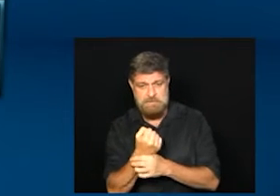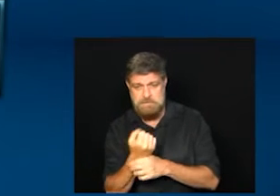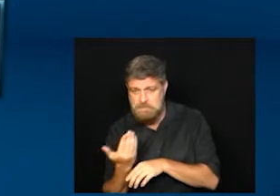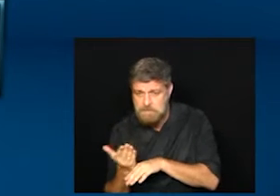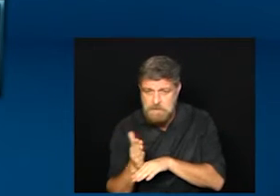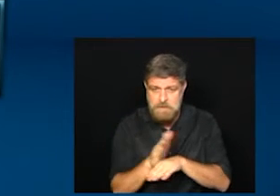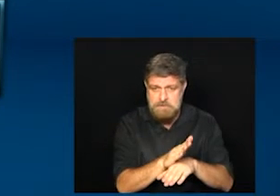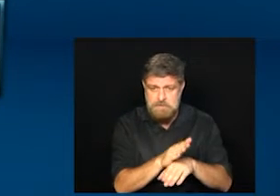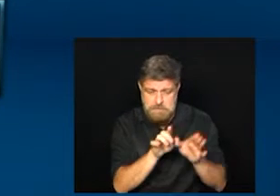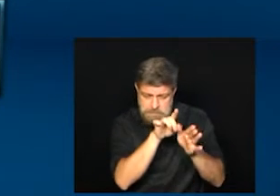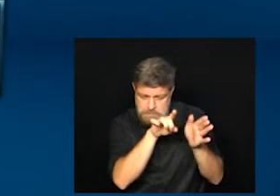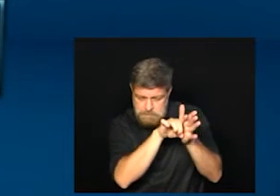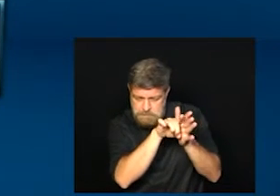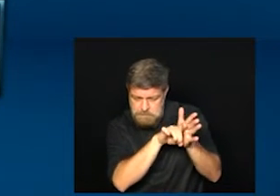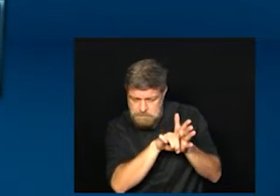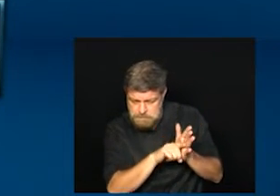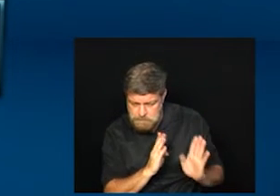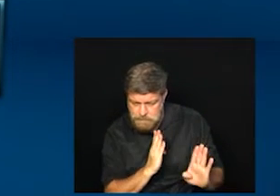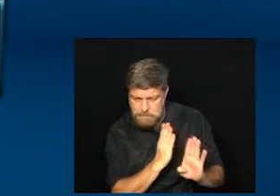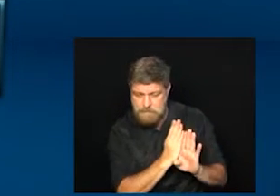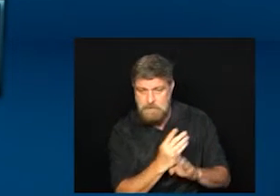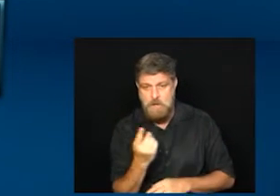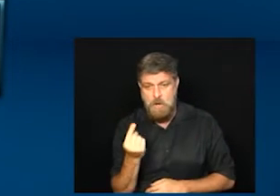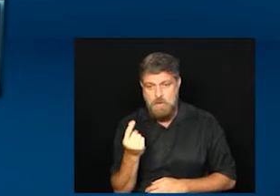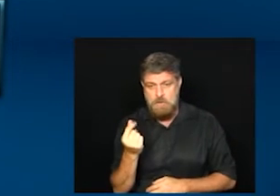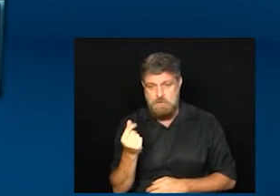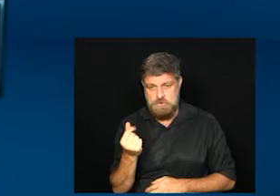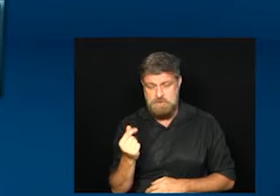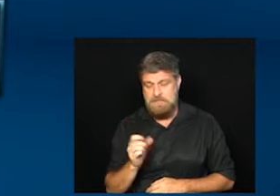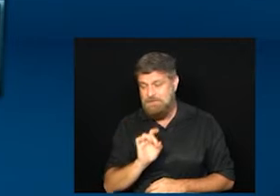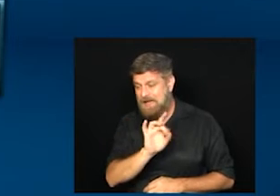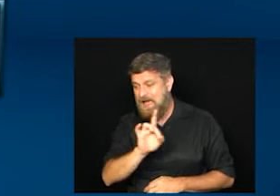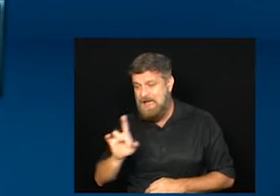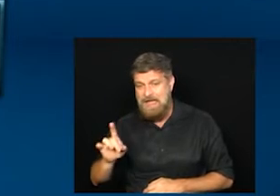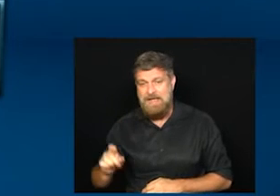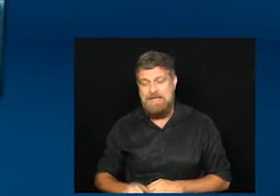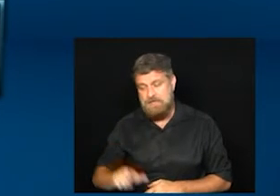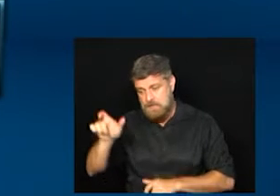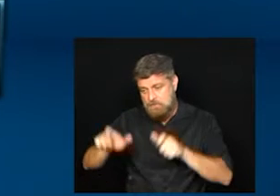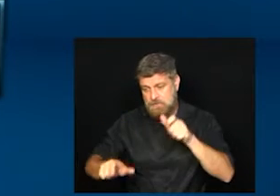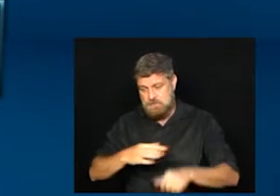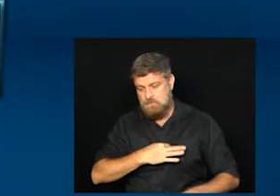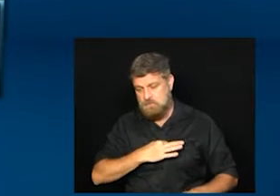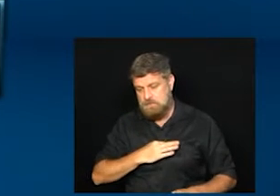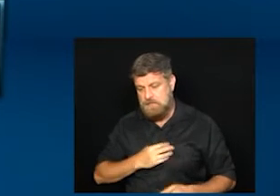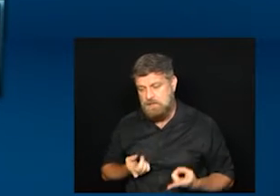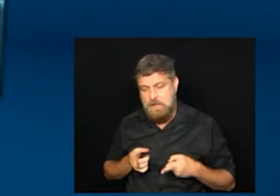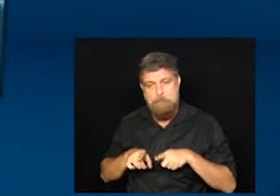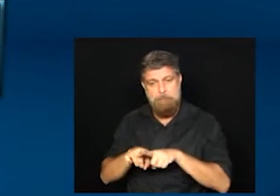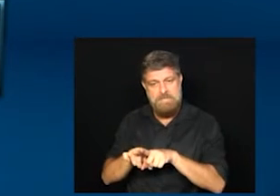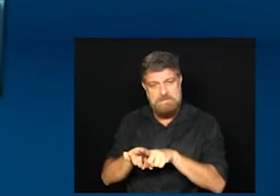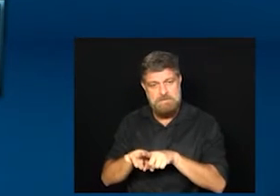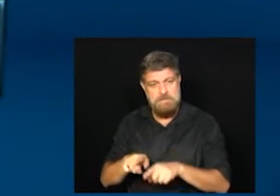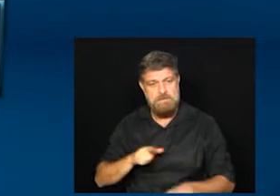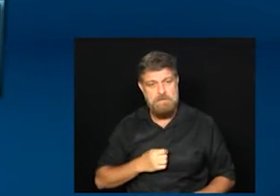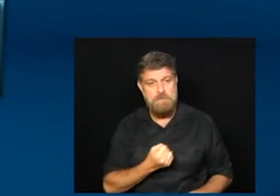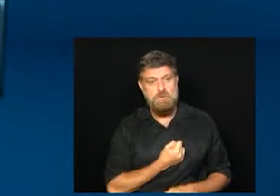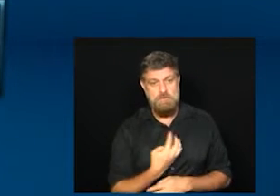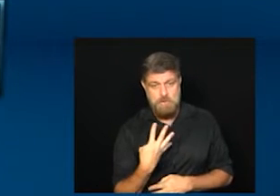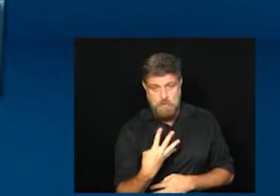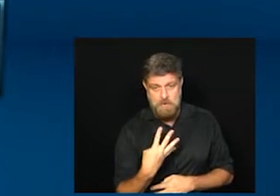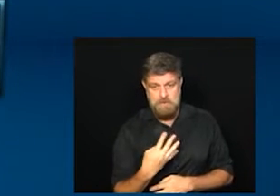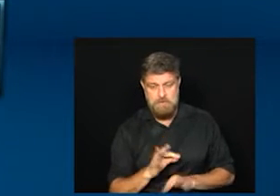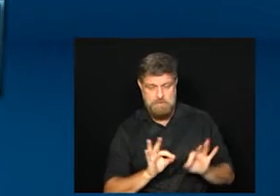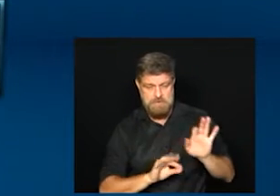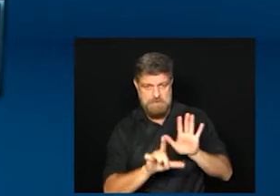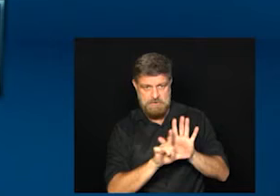em investigações. Todo o custo fica por conta de quem firmar a parceria. O item 4 é a primeira discussão do projeto de